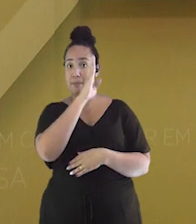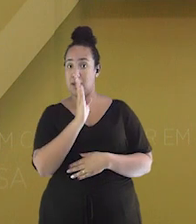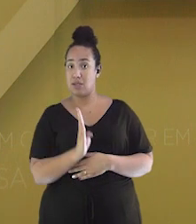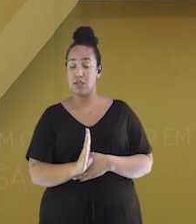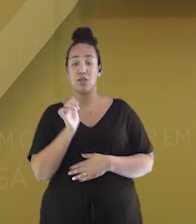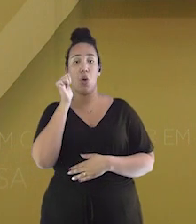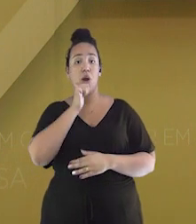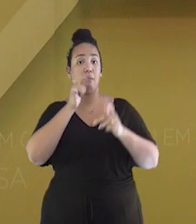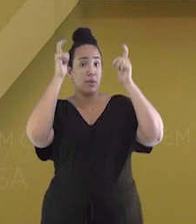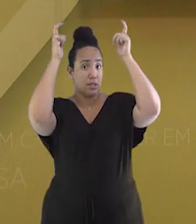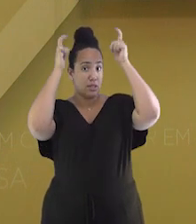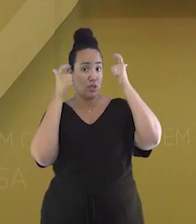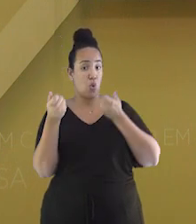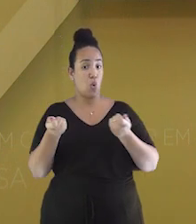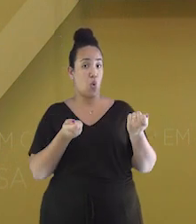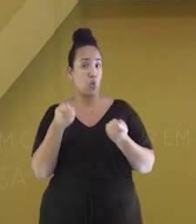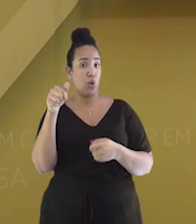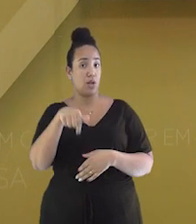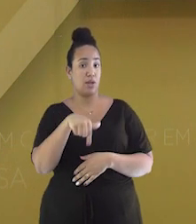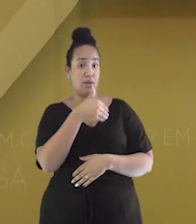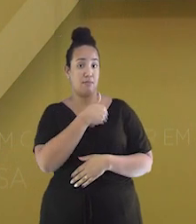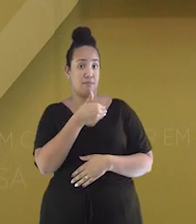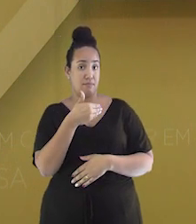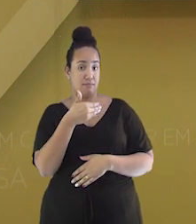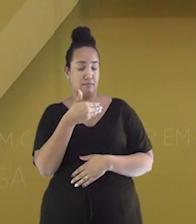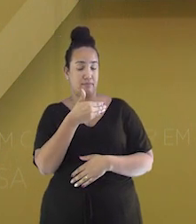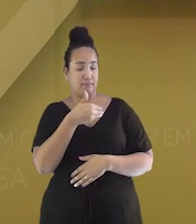do império e passou a governar no lugar do seu